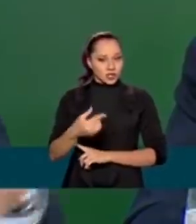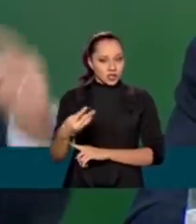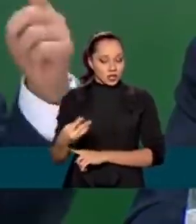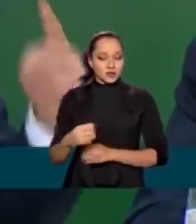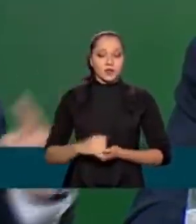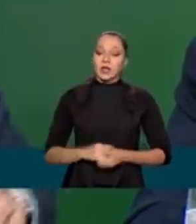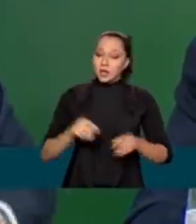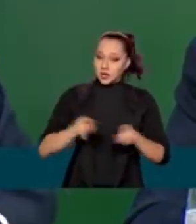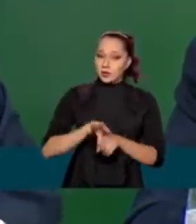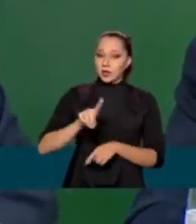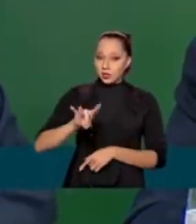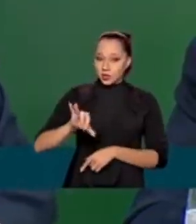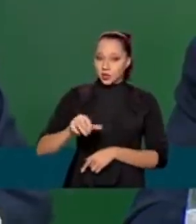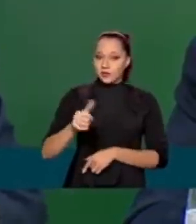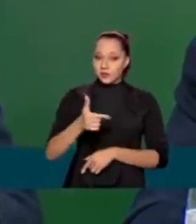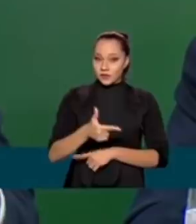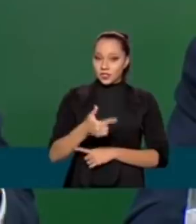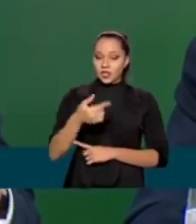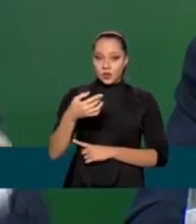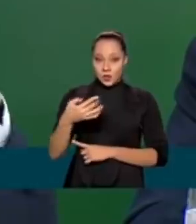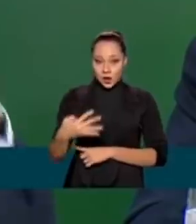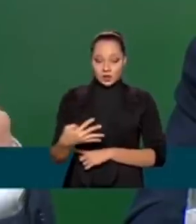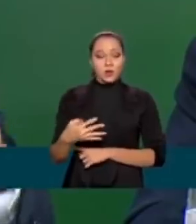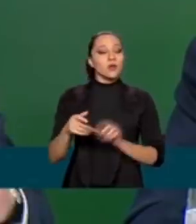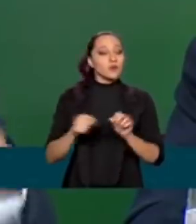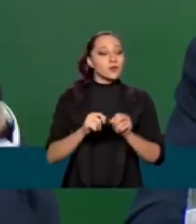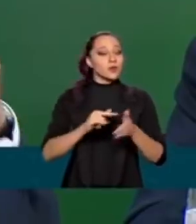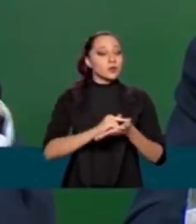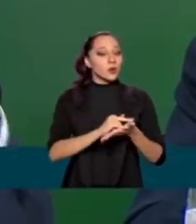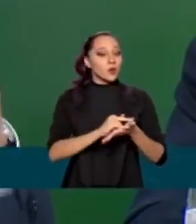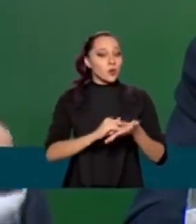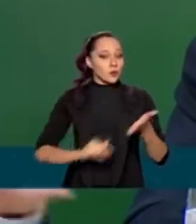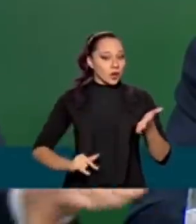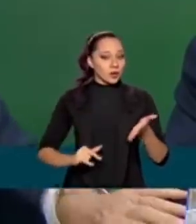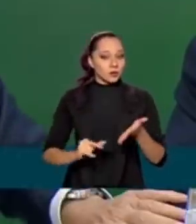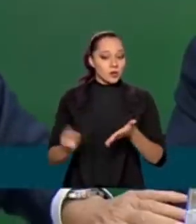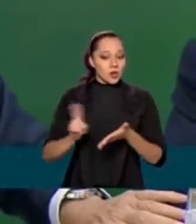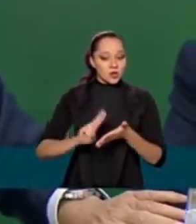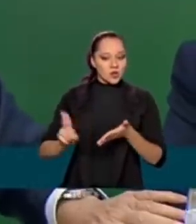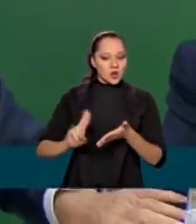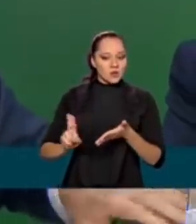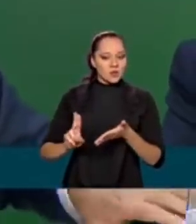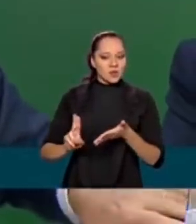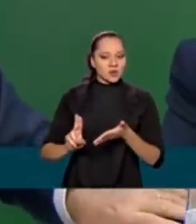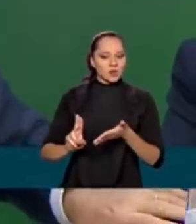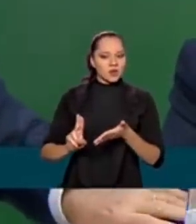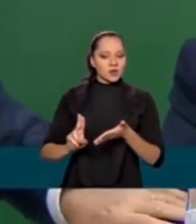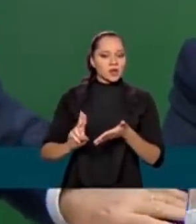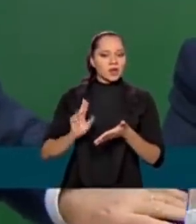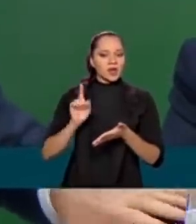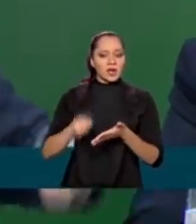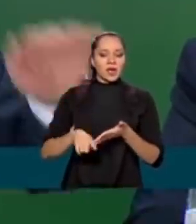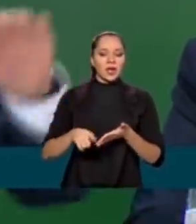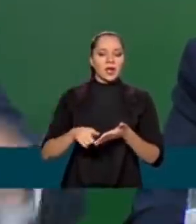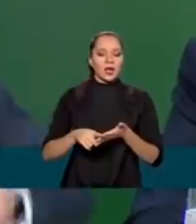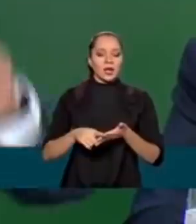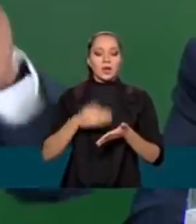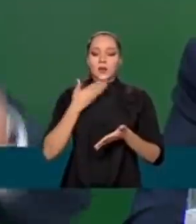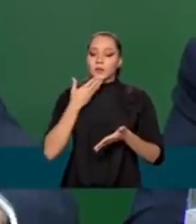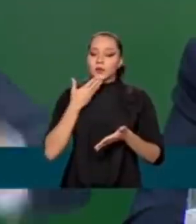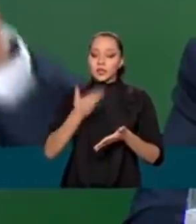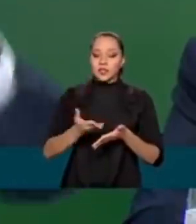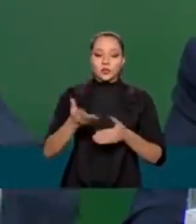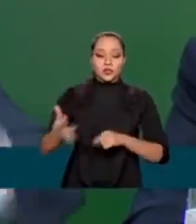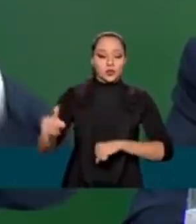o dia 24, aonde foi feito um documento chamado Siscomex, tá correto? A licença de importação. Que é a licença